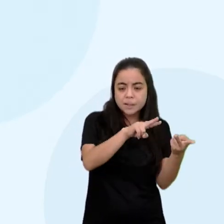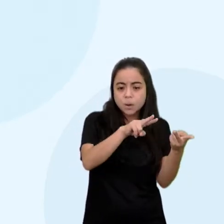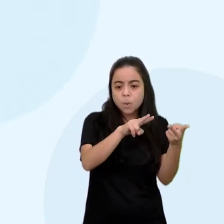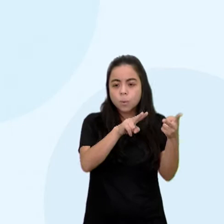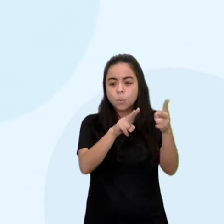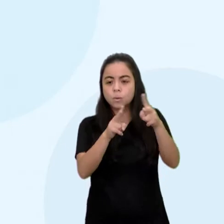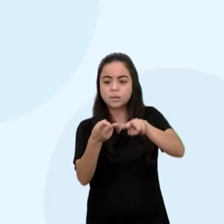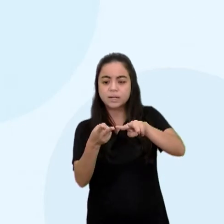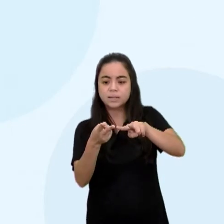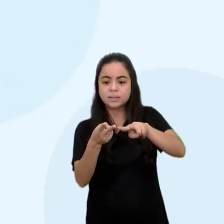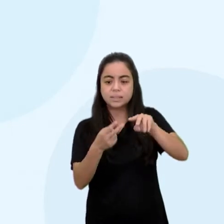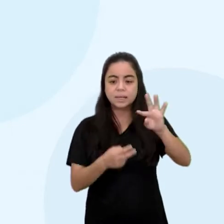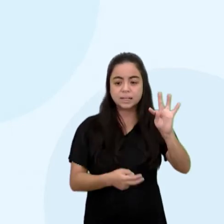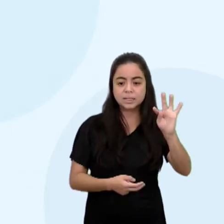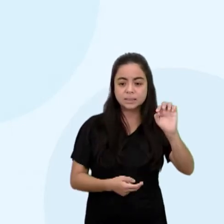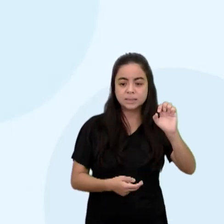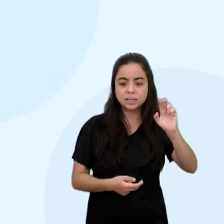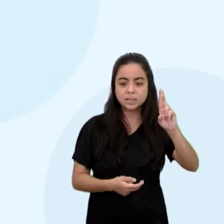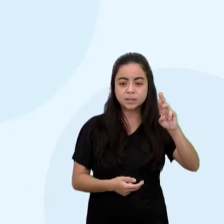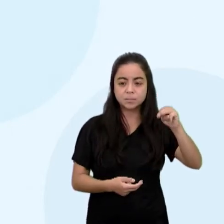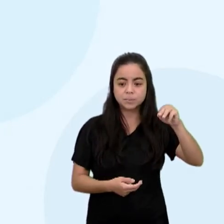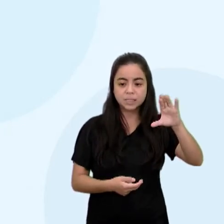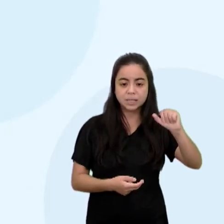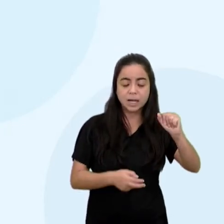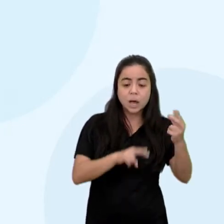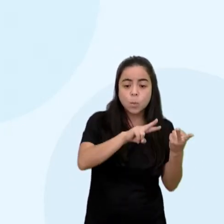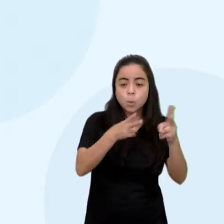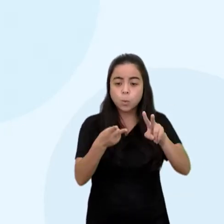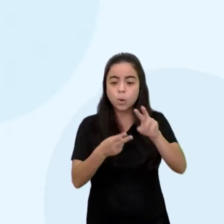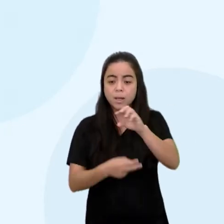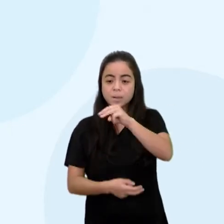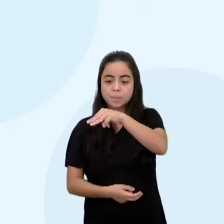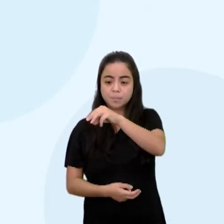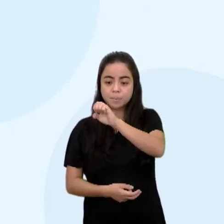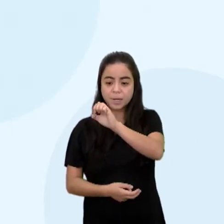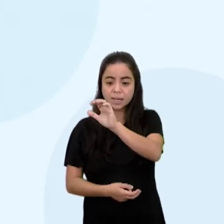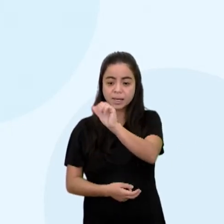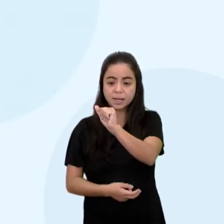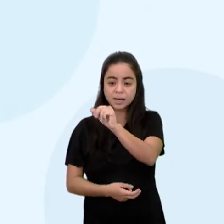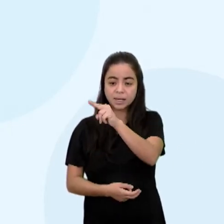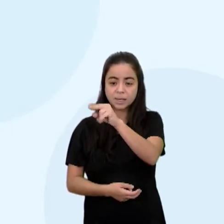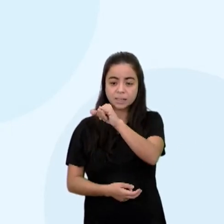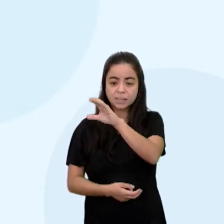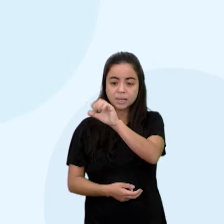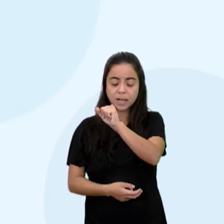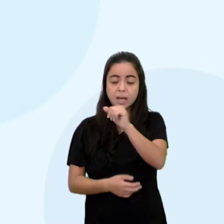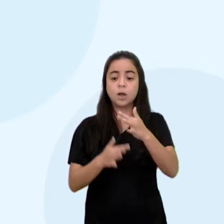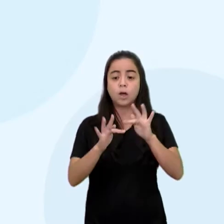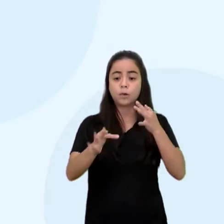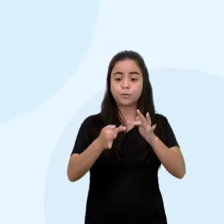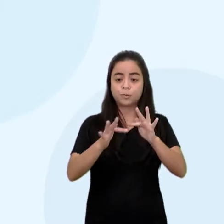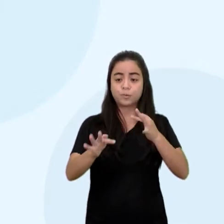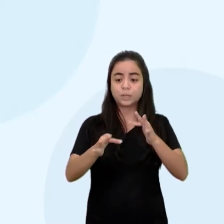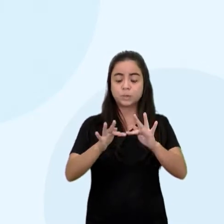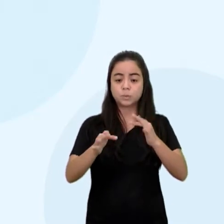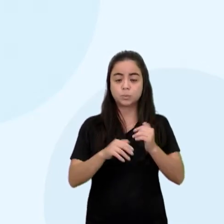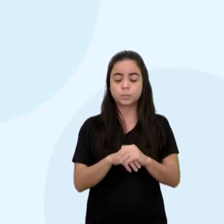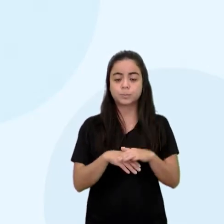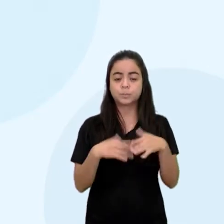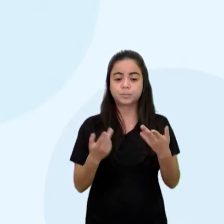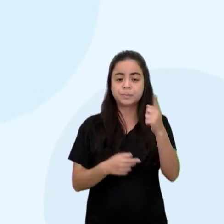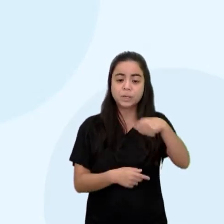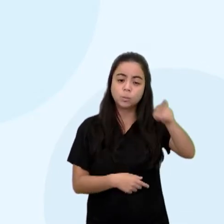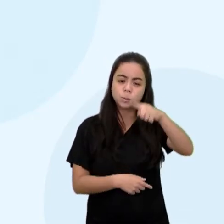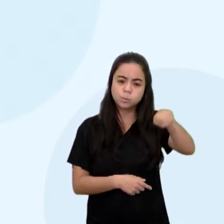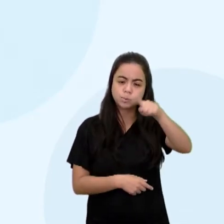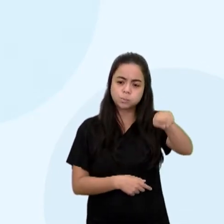aí de energia térmica em energia mecânica, tá certo? Aqui tem um princípio físico. Então aí, nessa turbina tem um